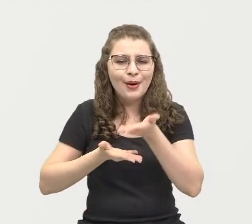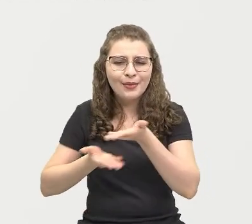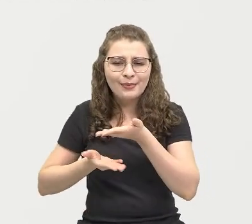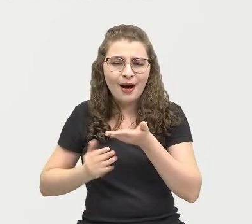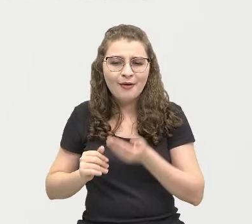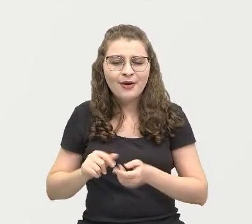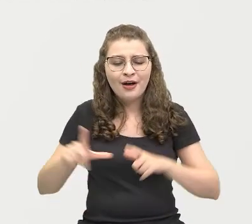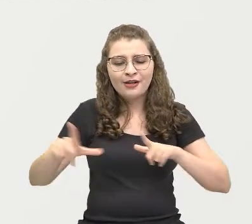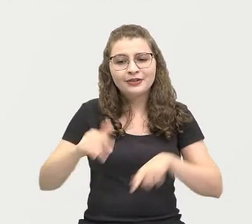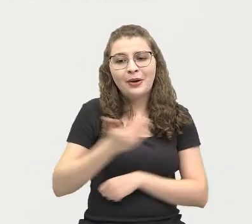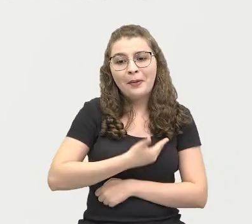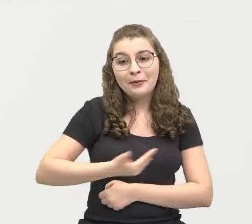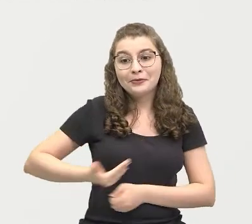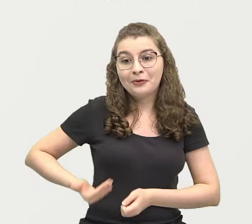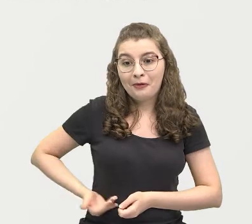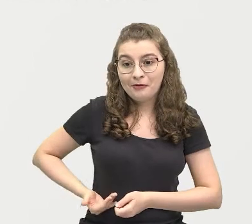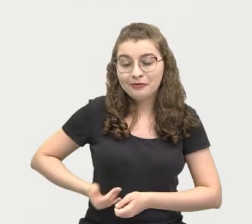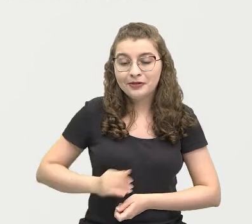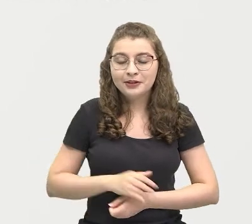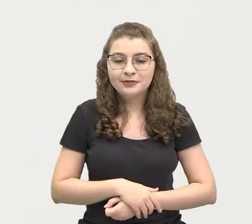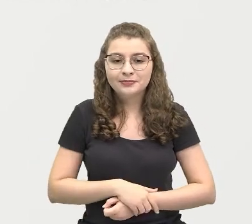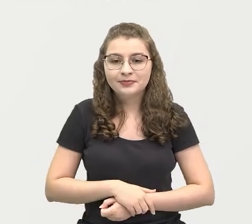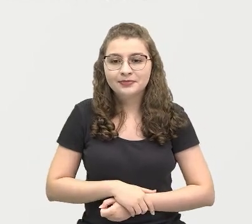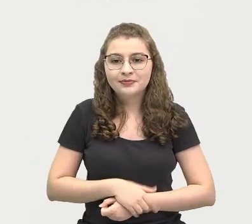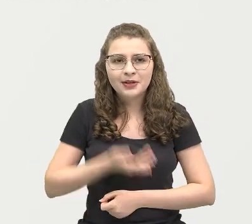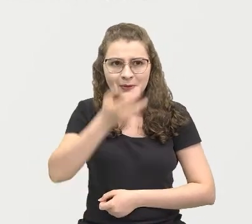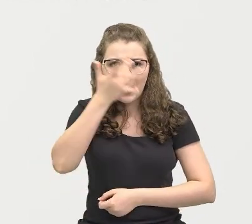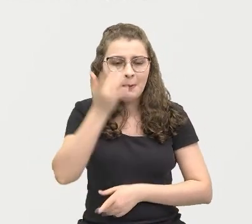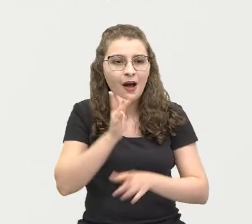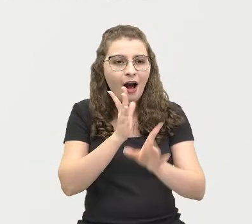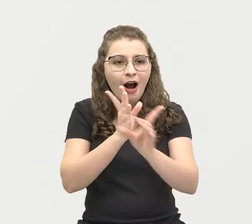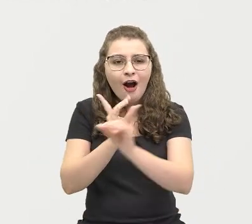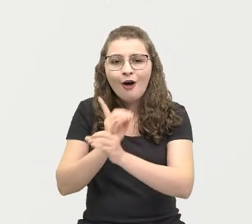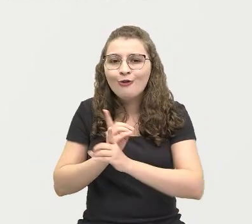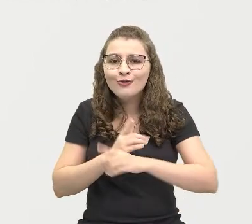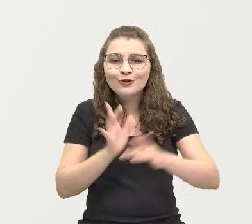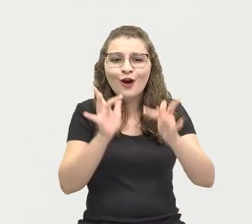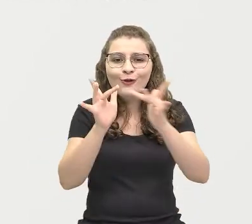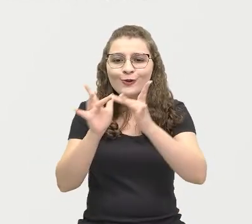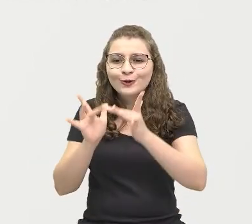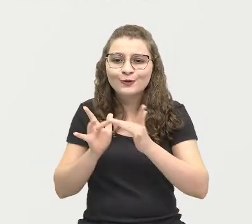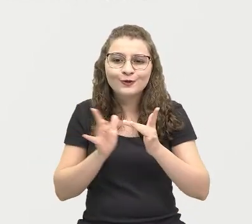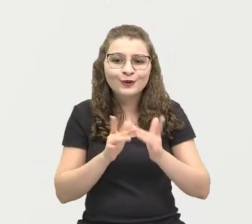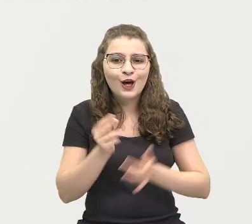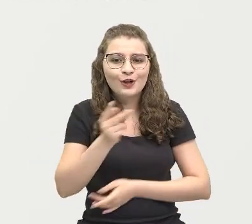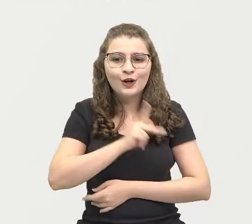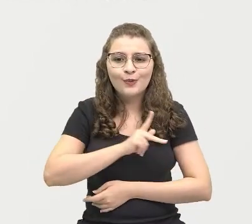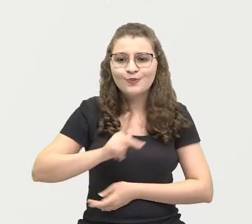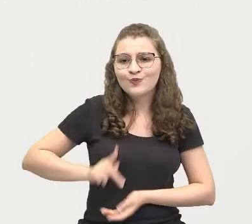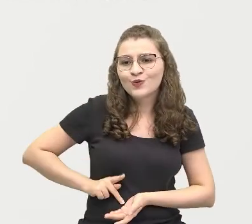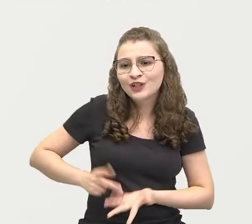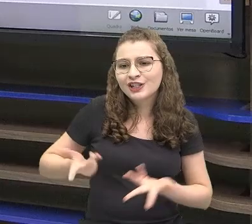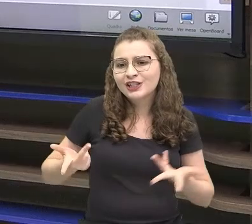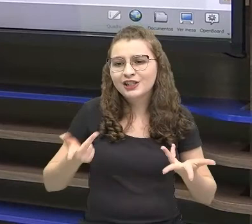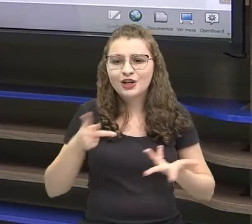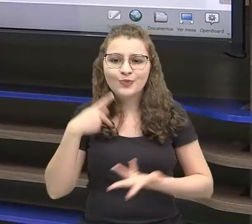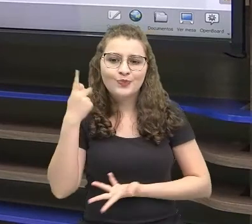Então esses personagens que ele conheceu, políticos, funcionário